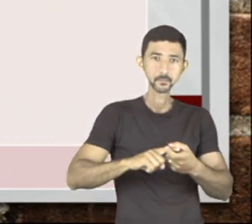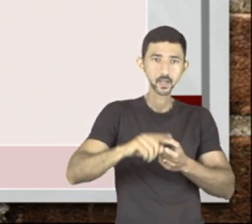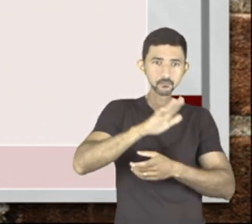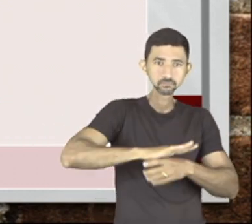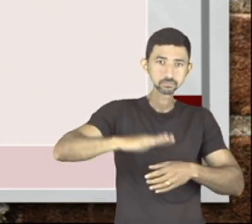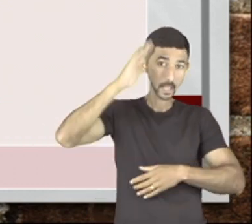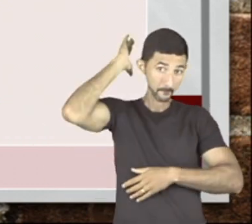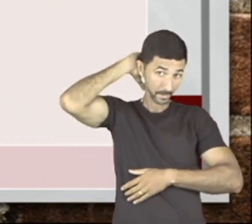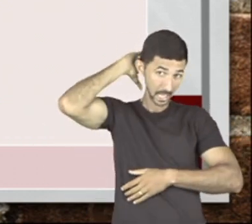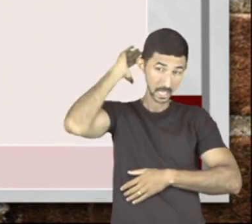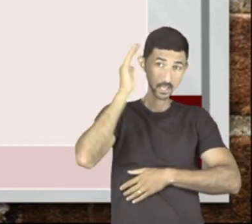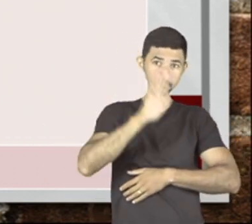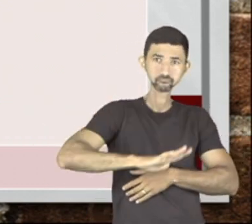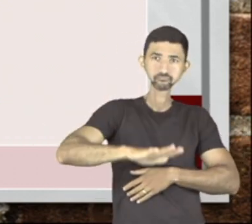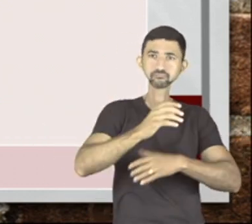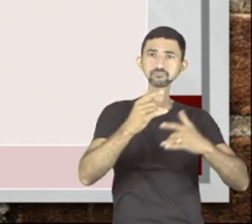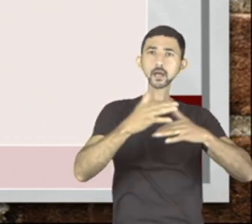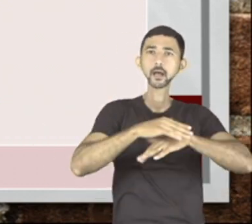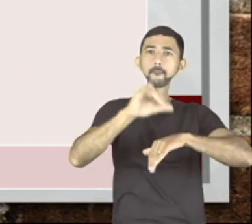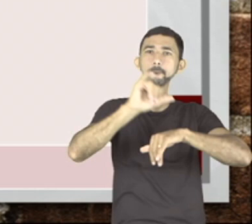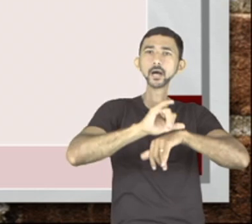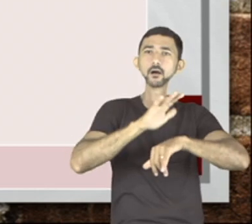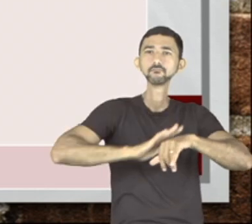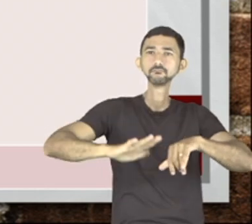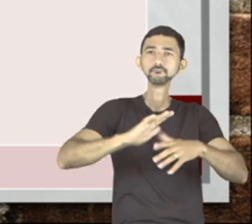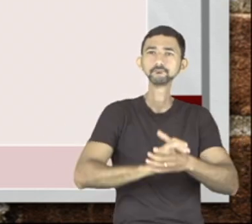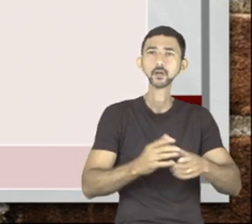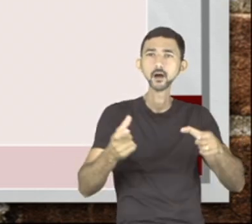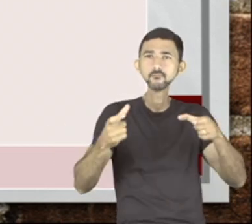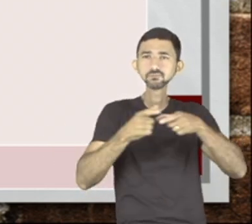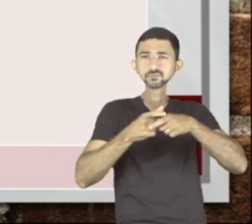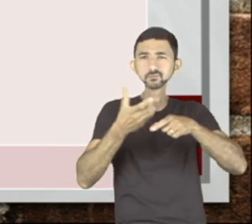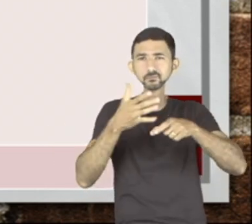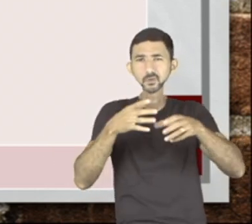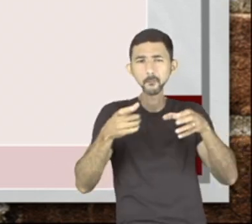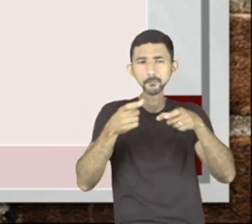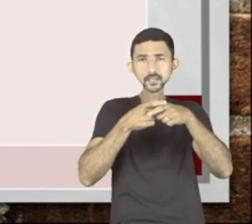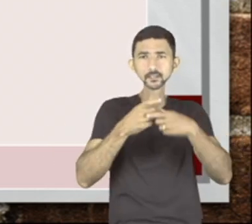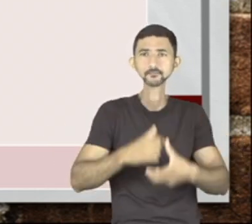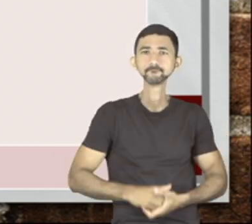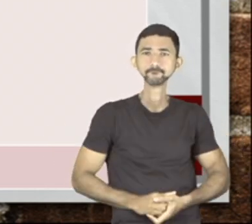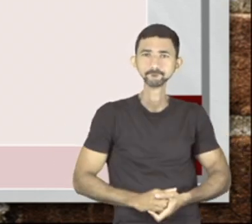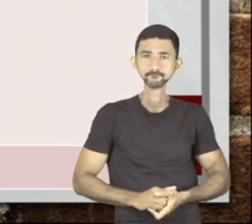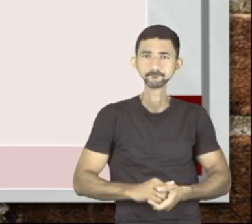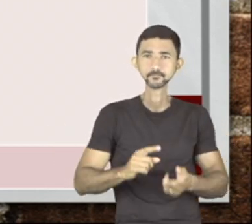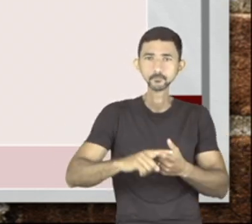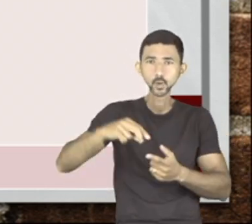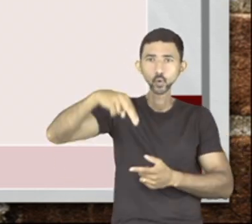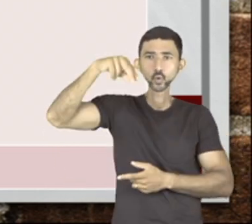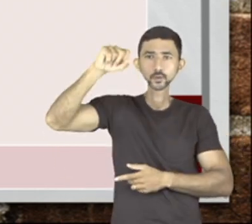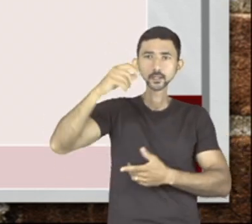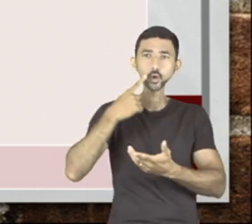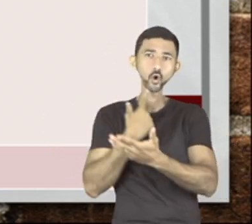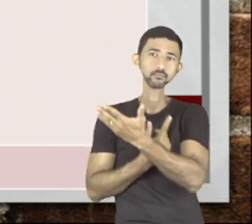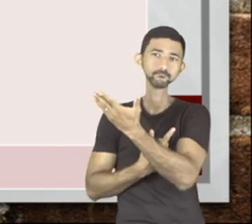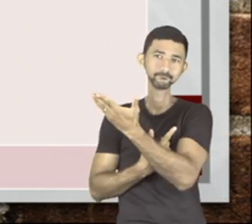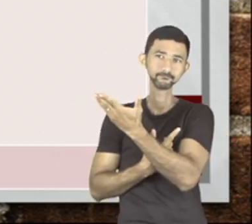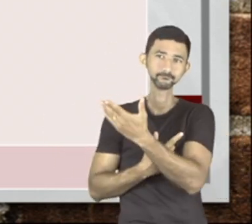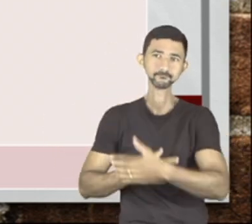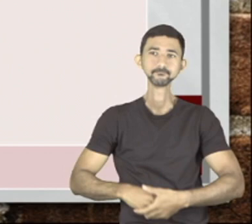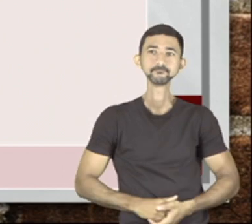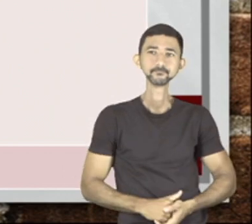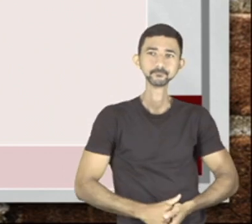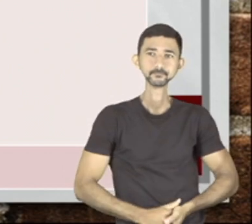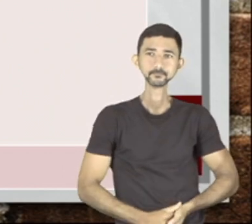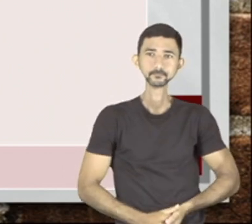de Belém era uma das menores, com um pouco mais de 6 mil quilômetros quadrados. E a região do Nordeste Paraense, um pouco mais